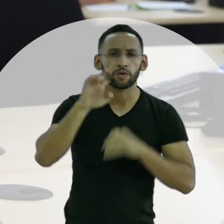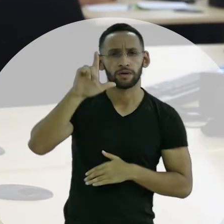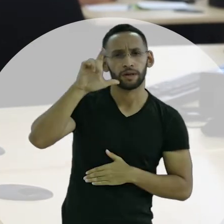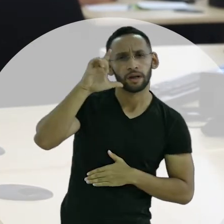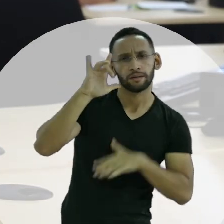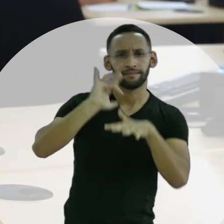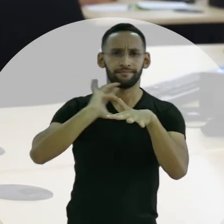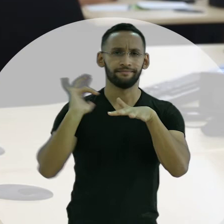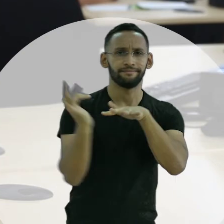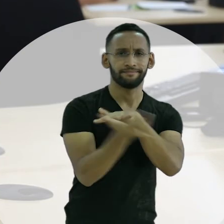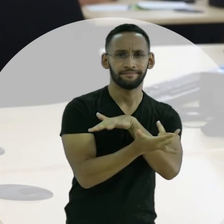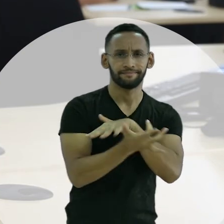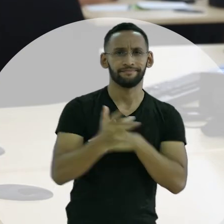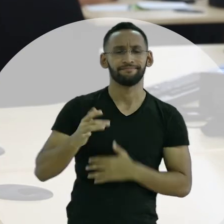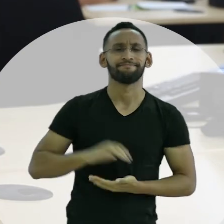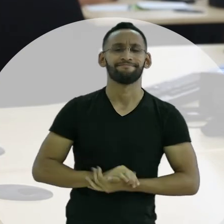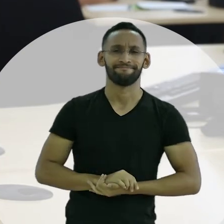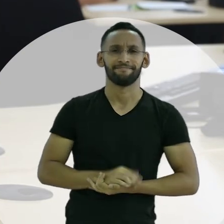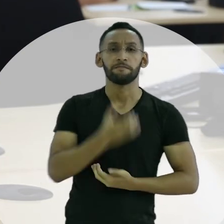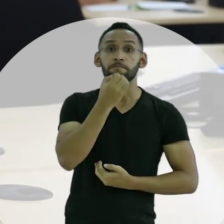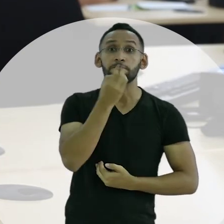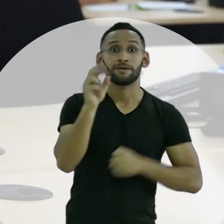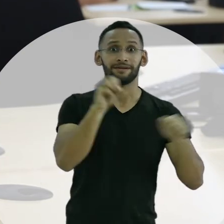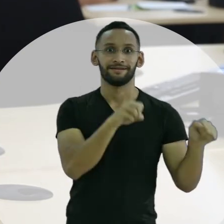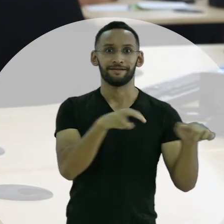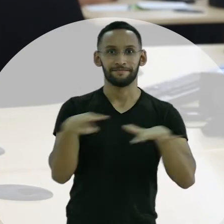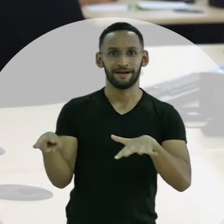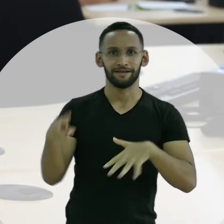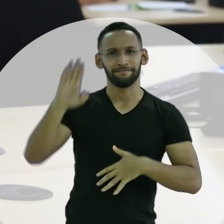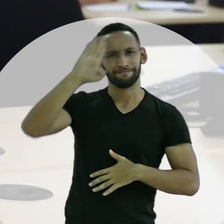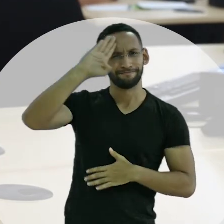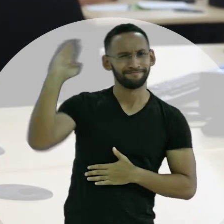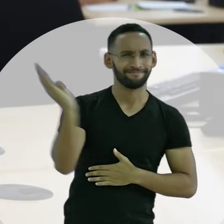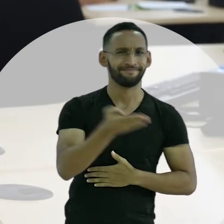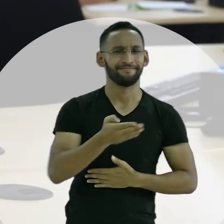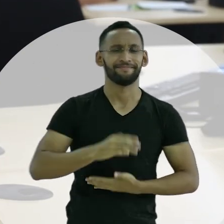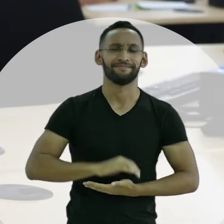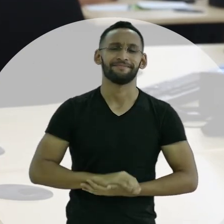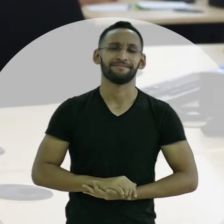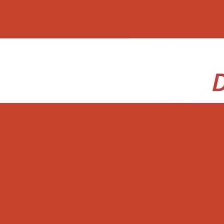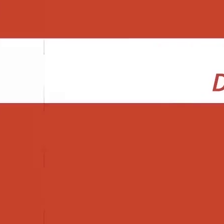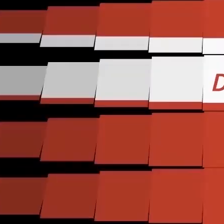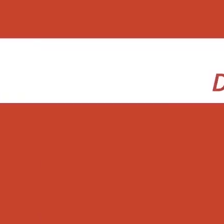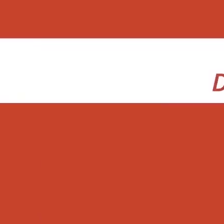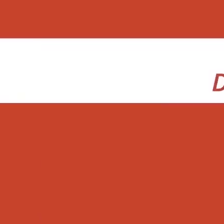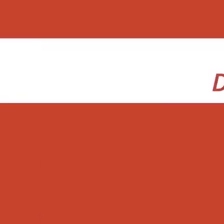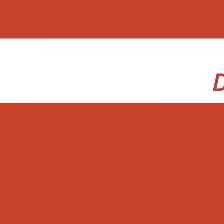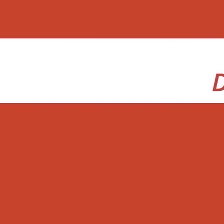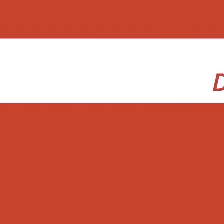ifce.edu.br e nas nossas redes sociais. Uma ótima semana! Até mais!